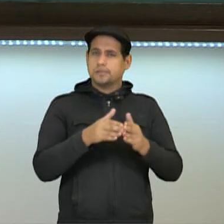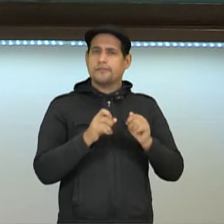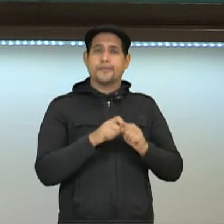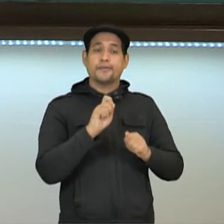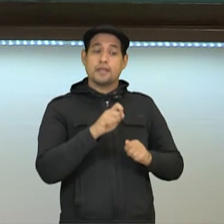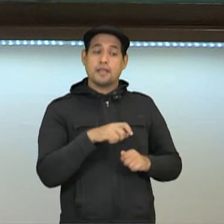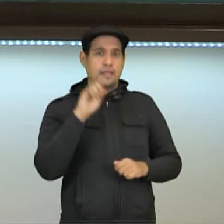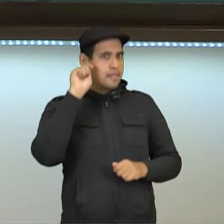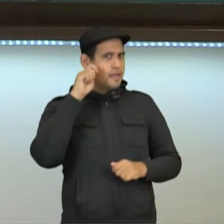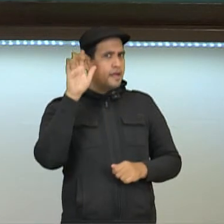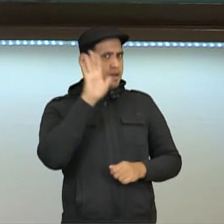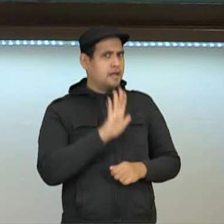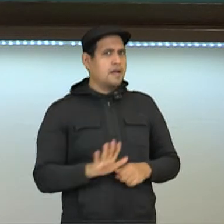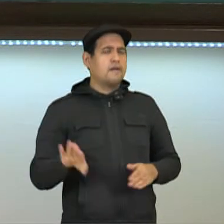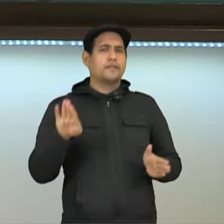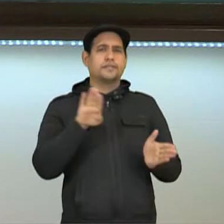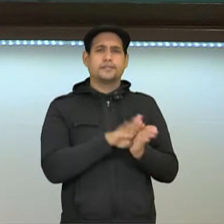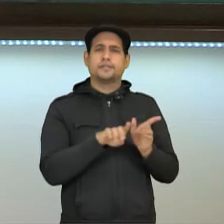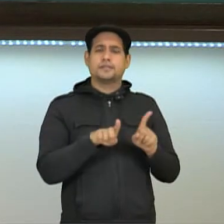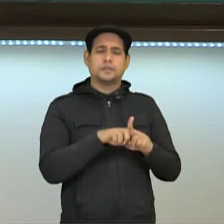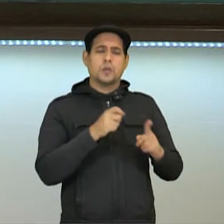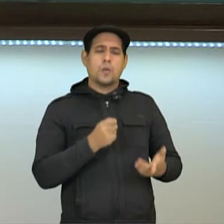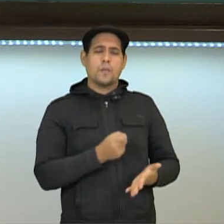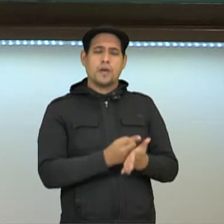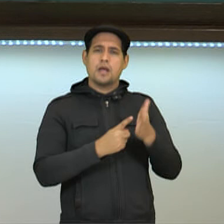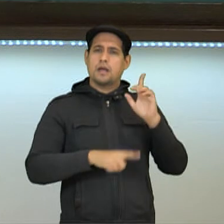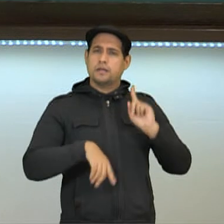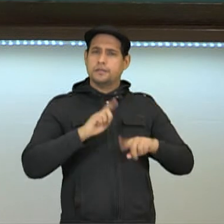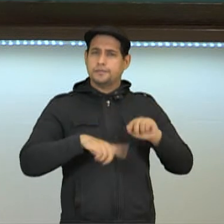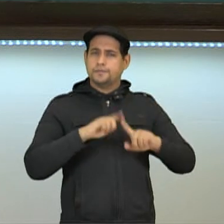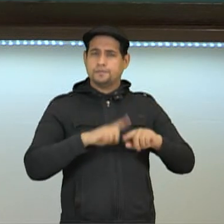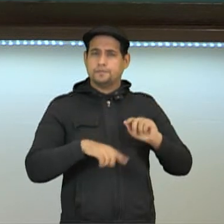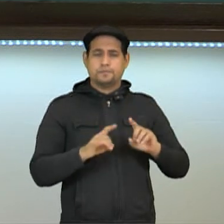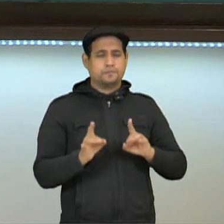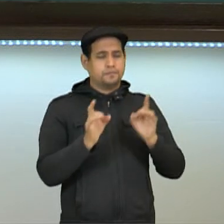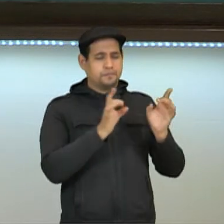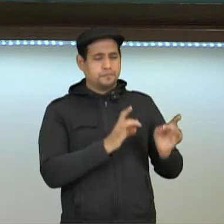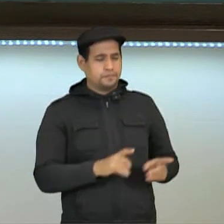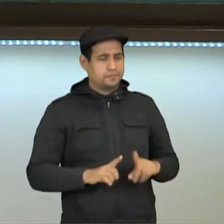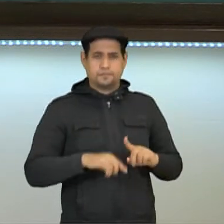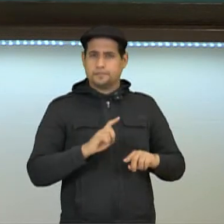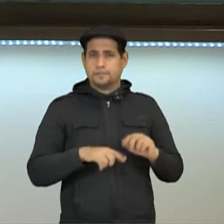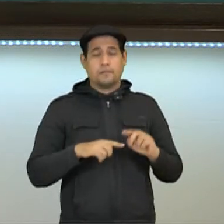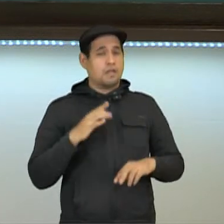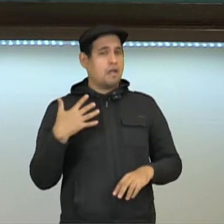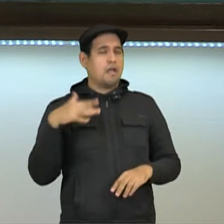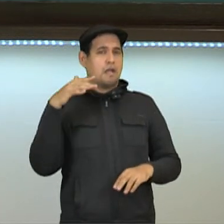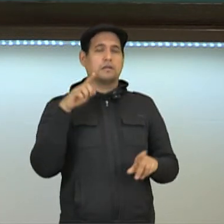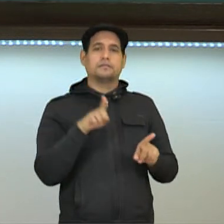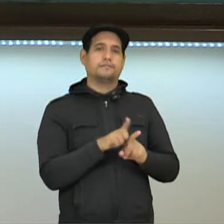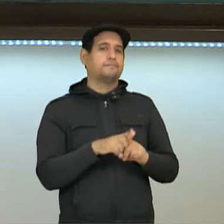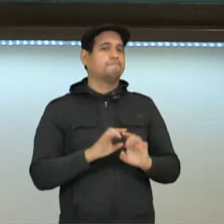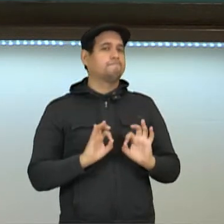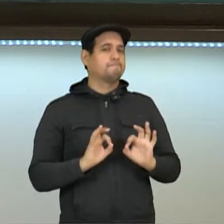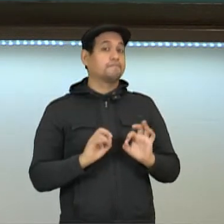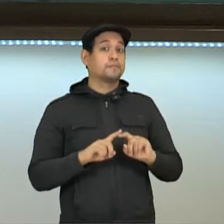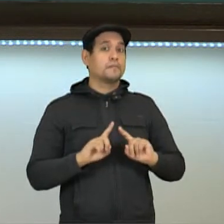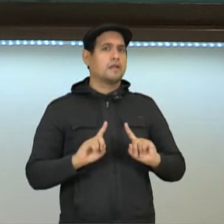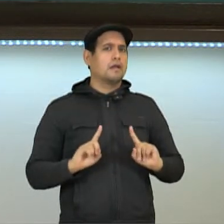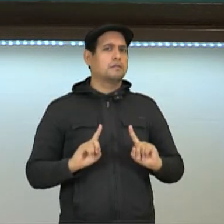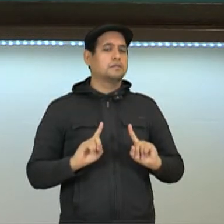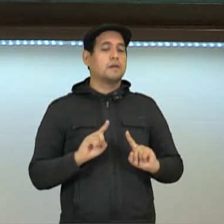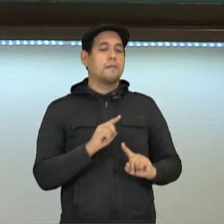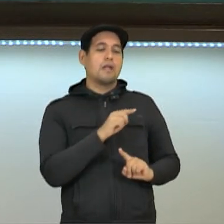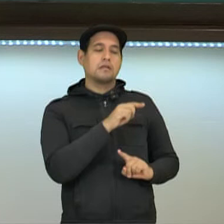a África para chegar até a Ásia e comprar os produtos como especiarias e artigos de luxo, certo? Mas